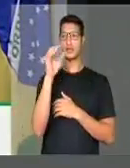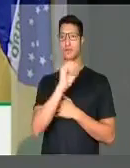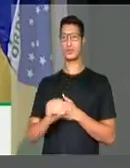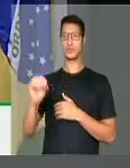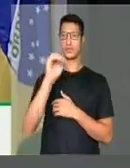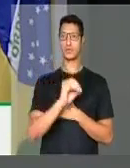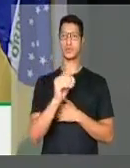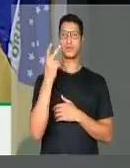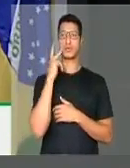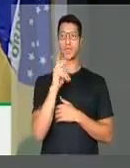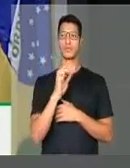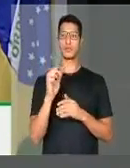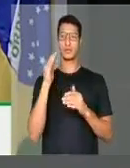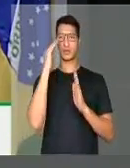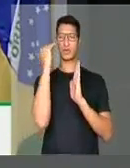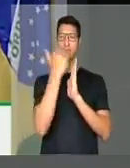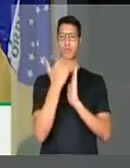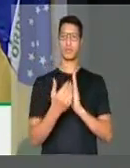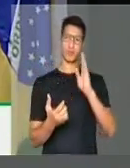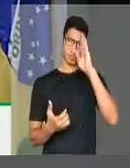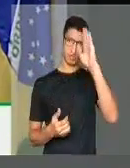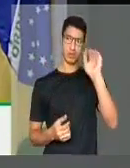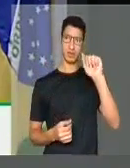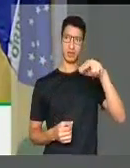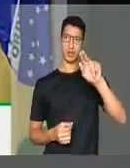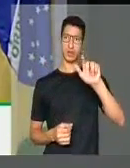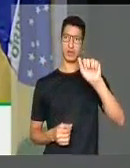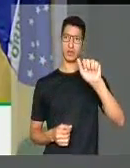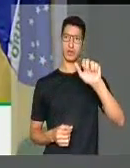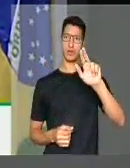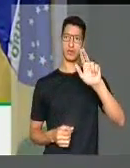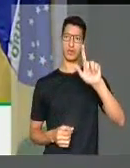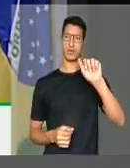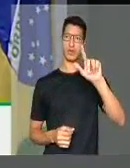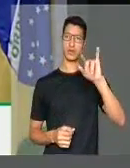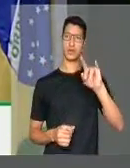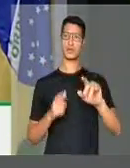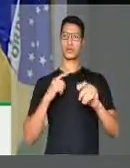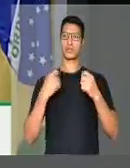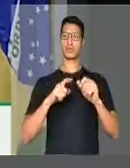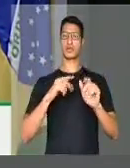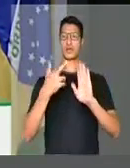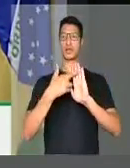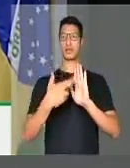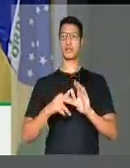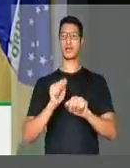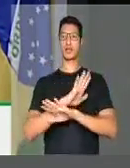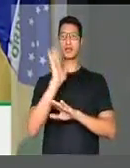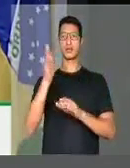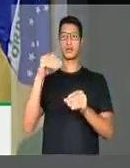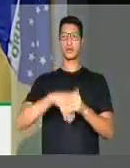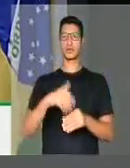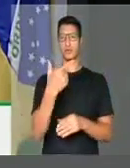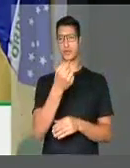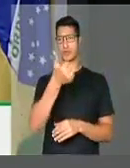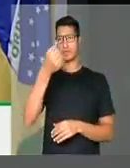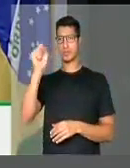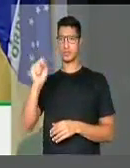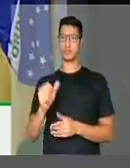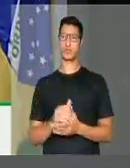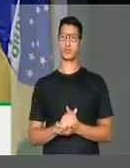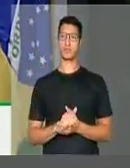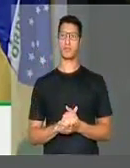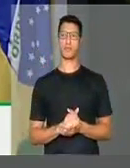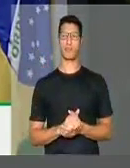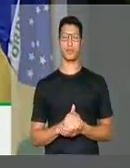de outubro, para cumprir o princípio da anualidade, e que nós teremos que ter as regras claras já para a eleição de